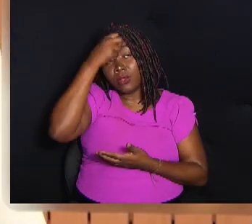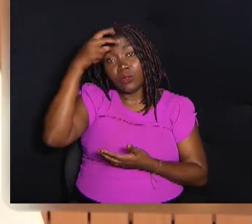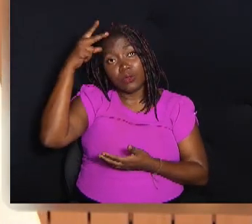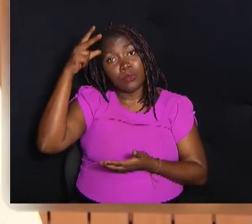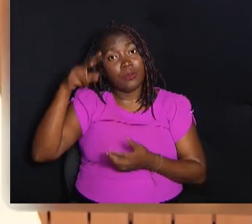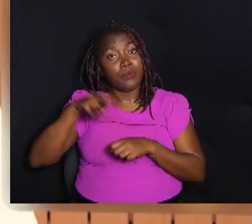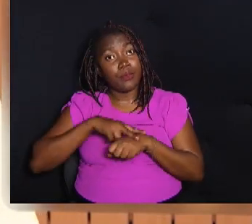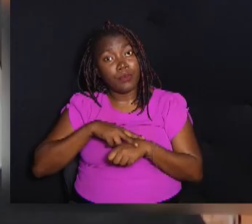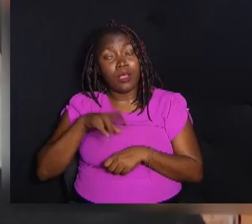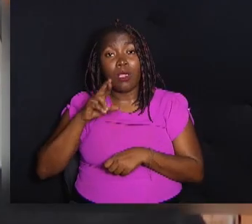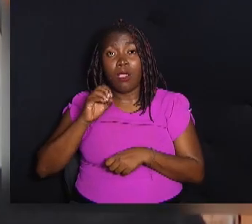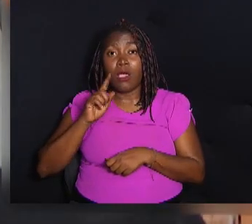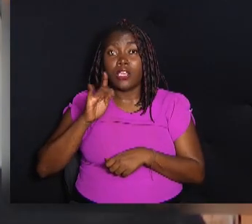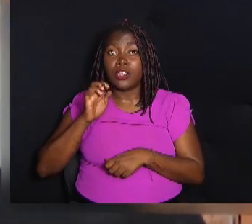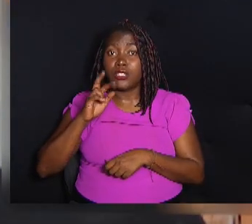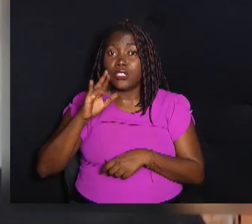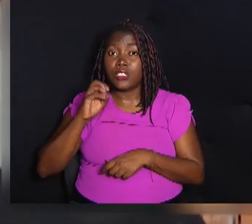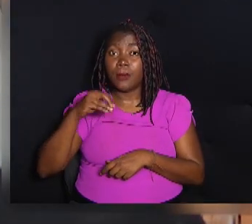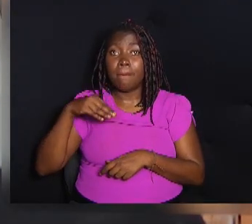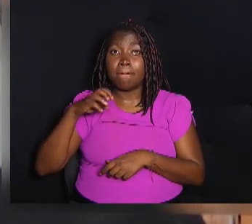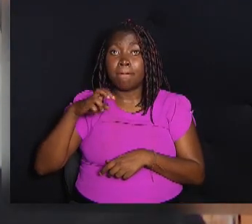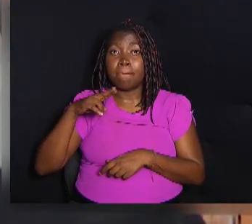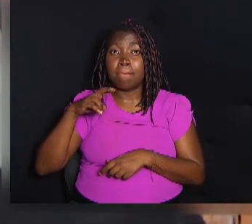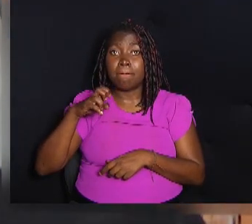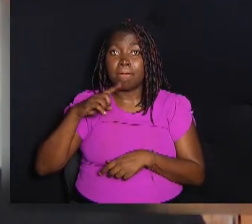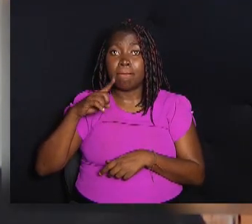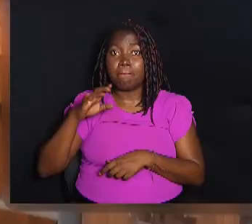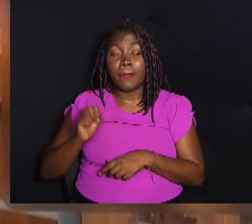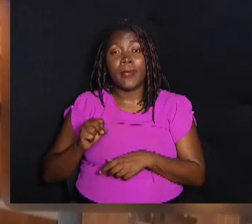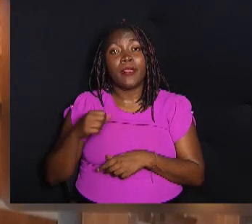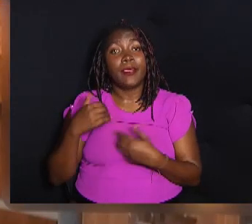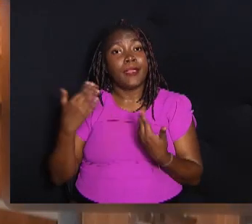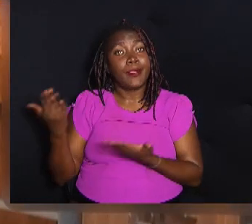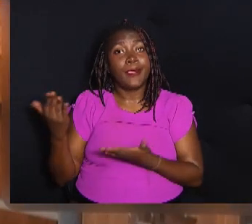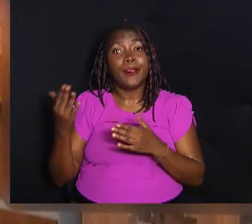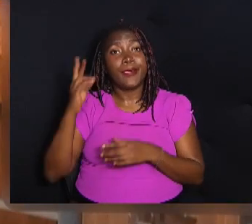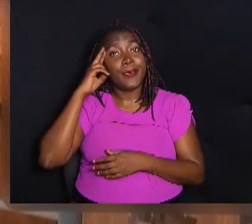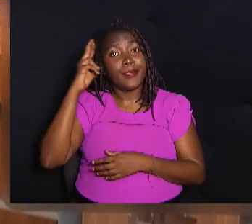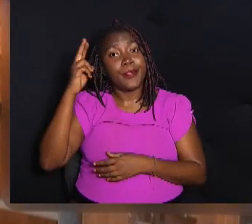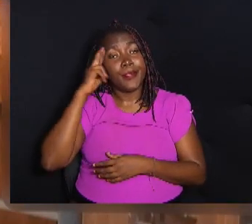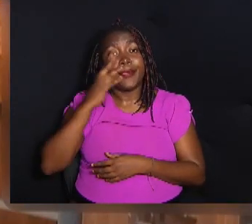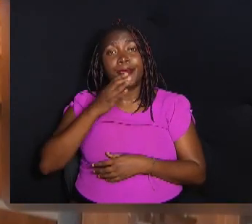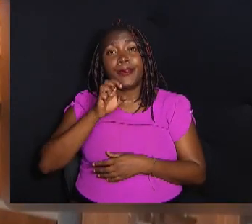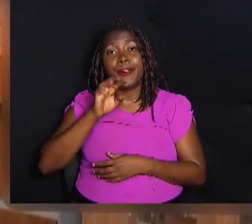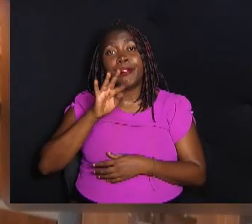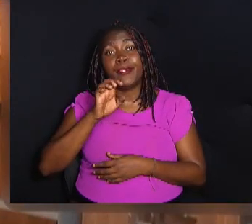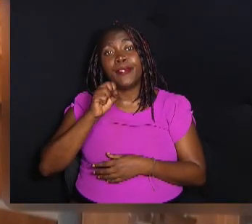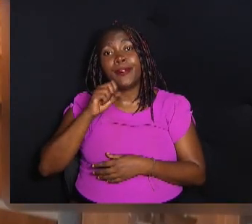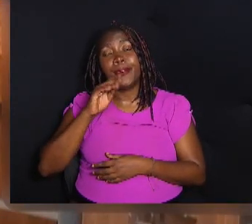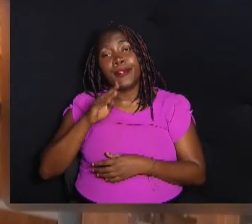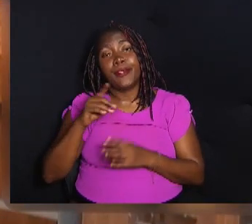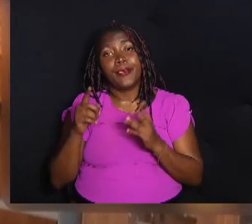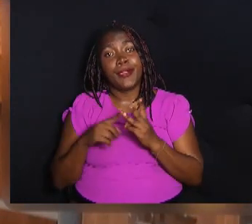o Rogério de Menezes vem como diretor da cbe Domênico tremari e o presidente da agromass para